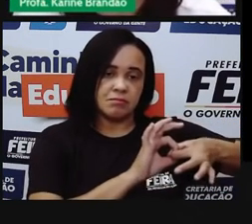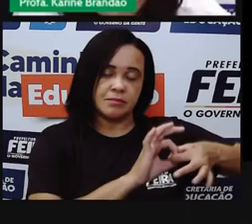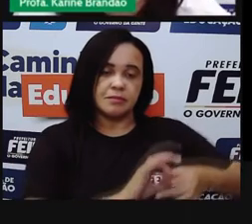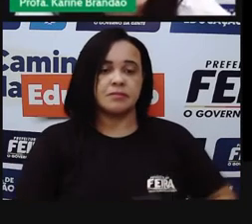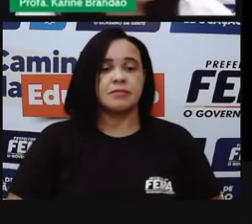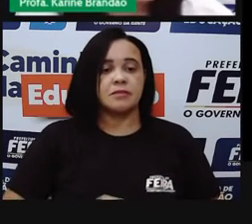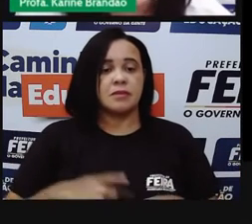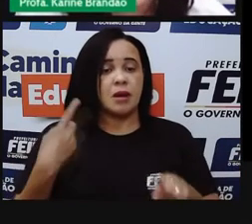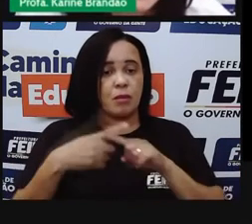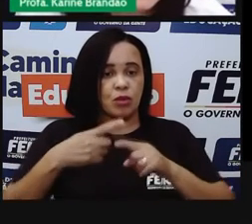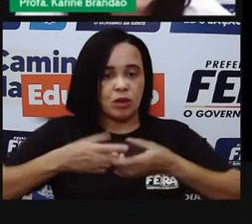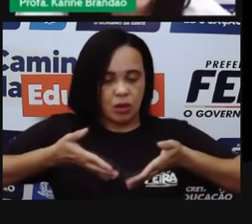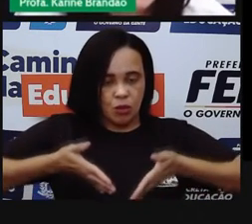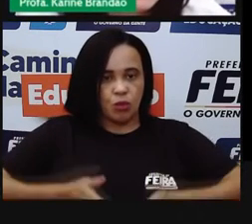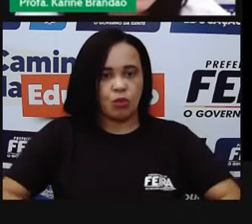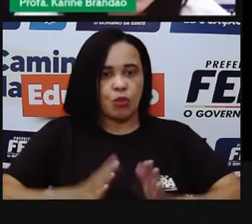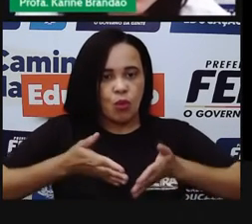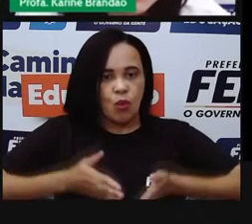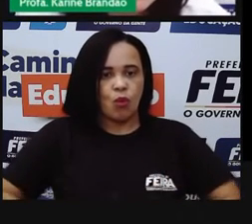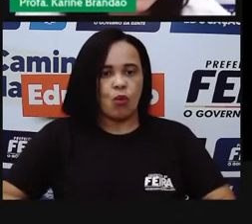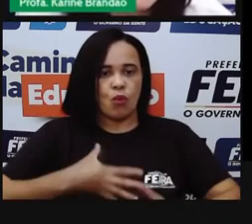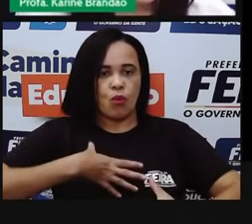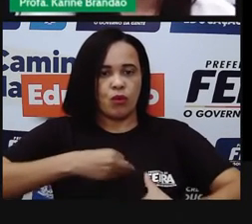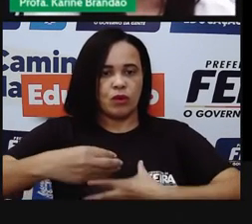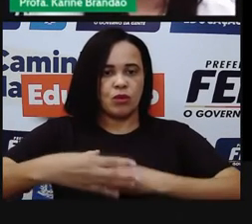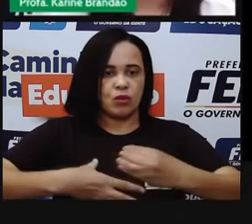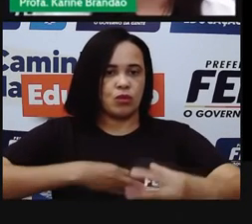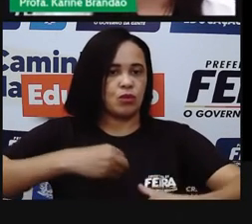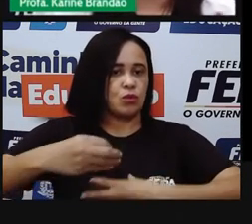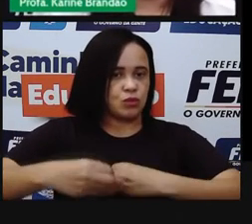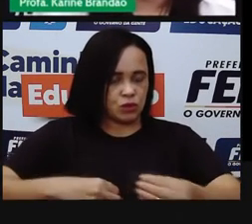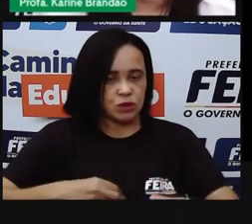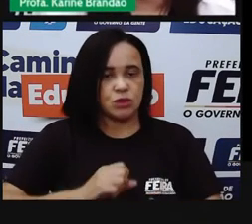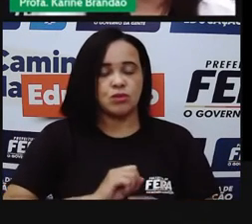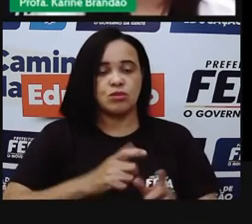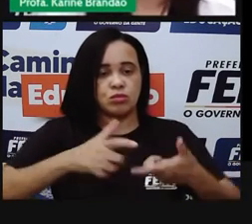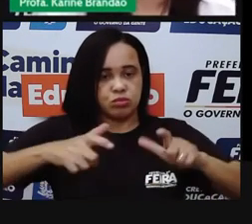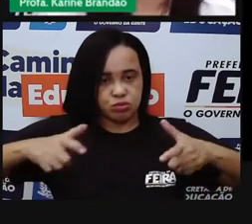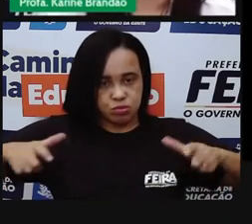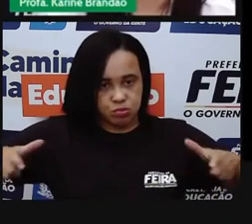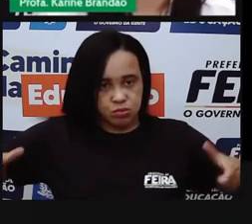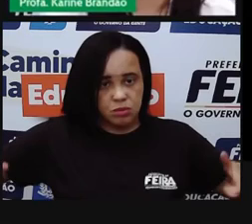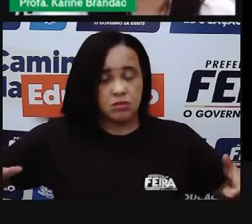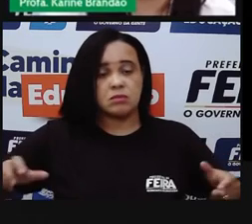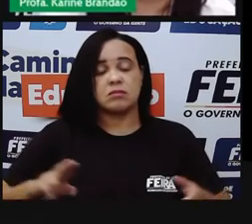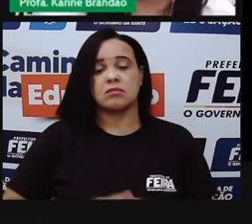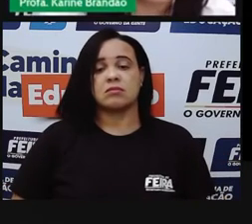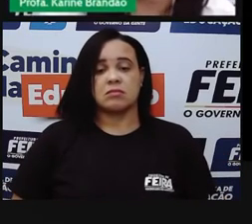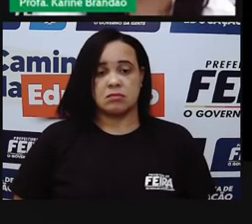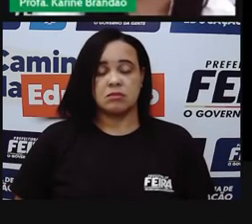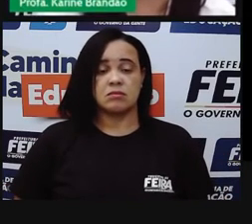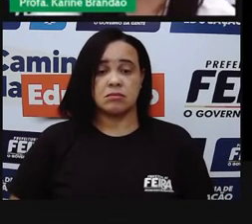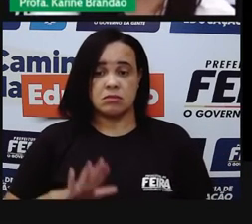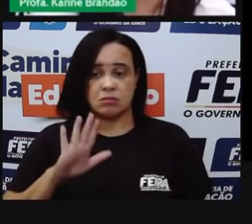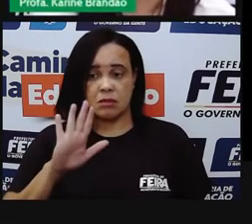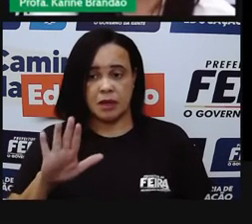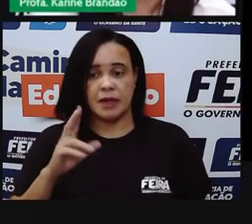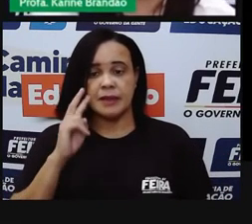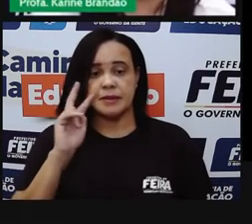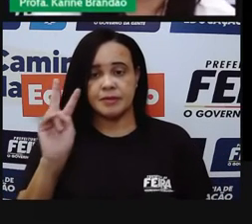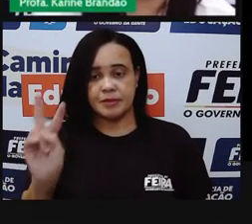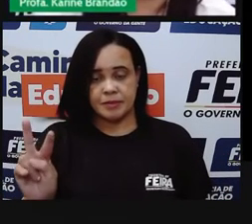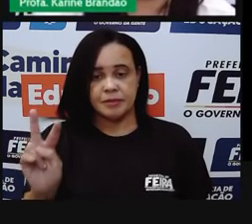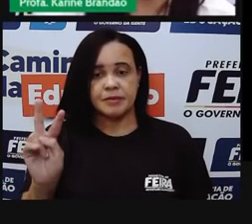fazer reprodução sem sexo, sem gametas. O que que a gente observa aqui? Que os indivíduos